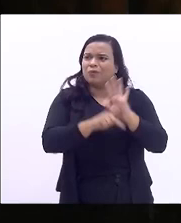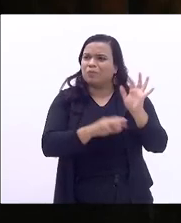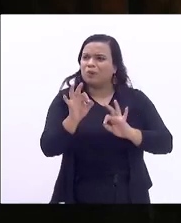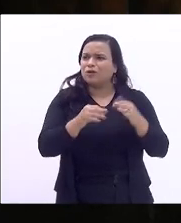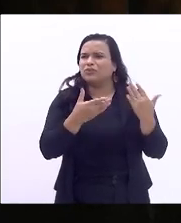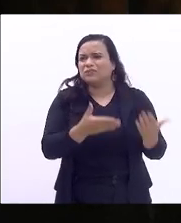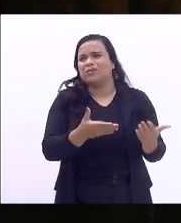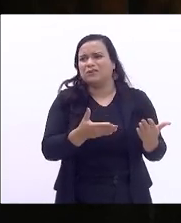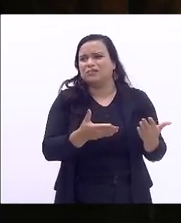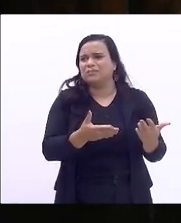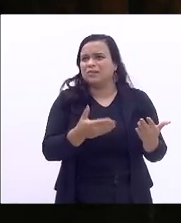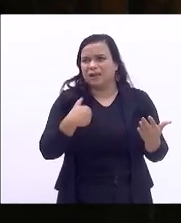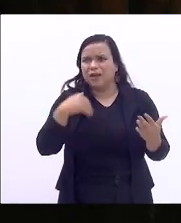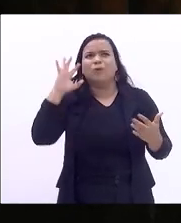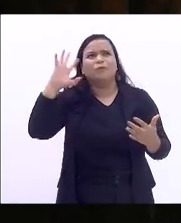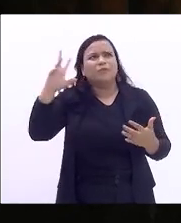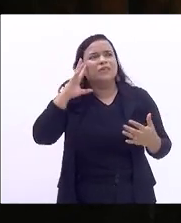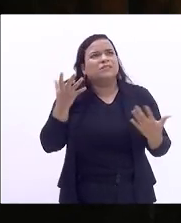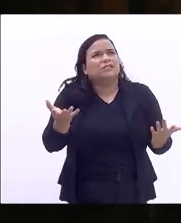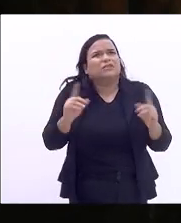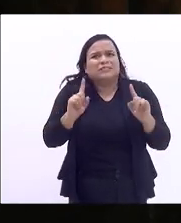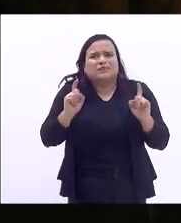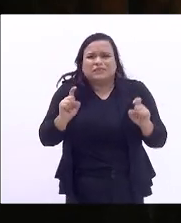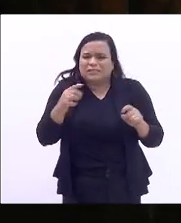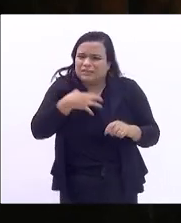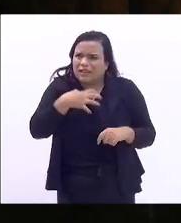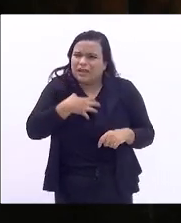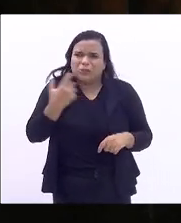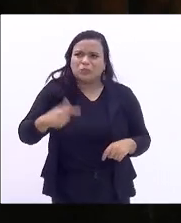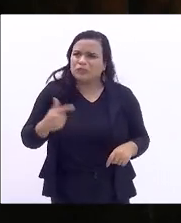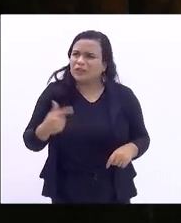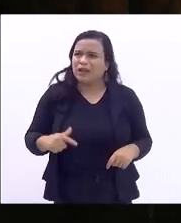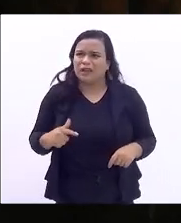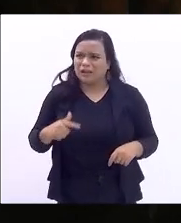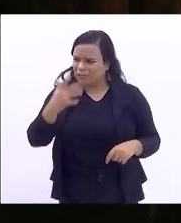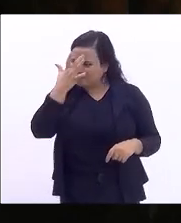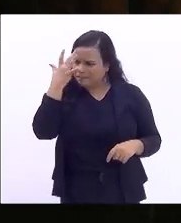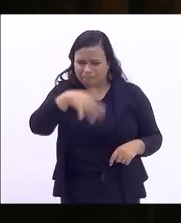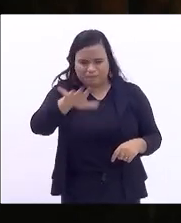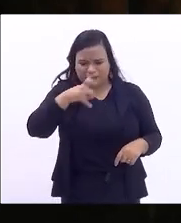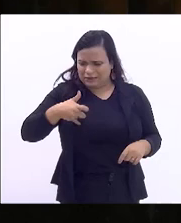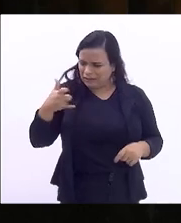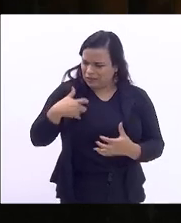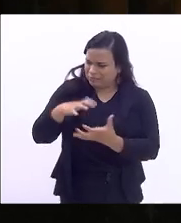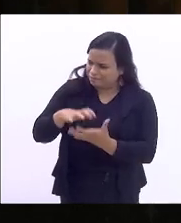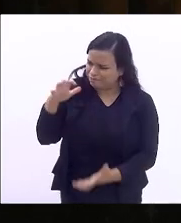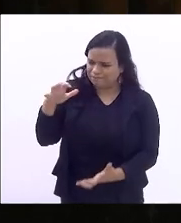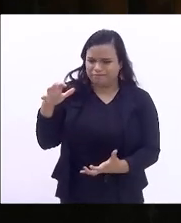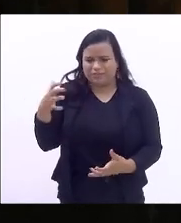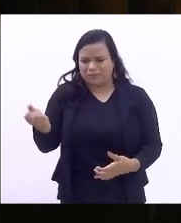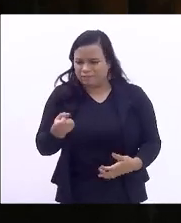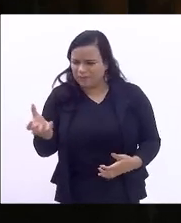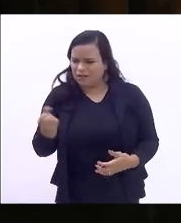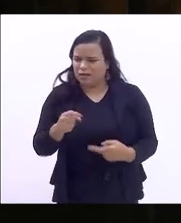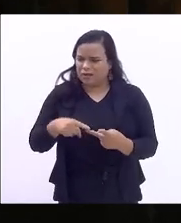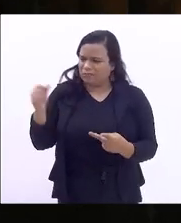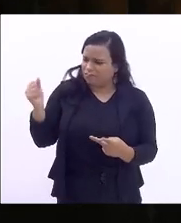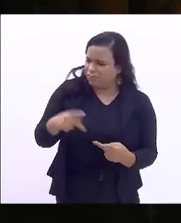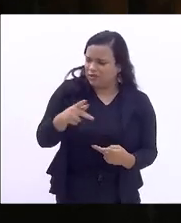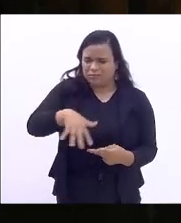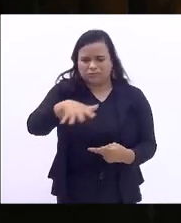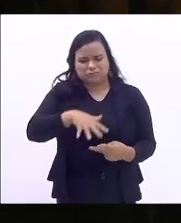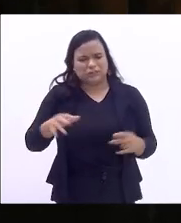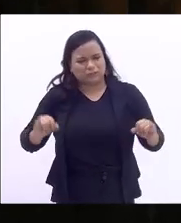perguntei e me questionei por várias vezes senão tem sensibilidade com a nossa terceira idade com as nossas pensionistas Oi